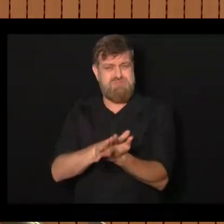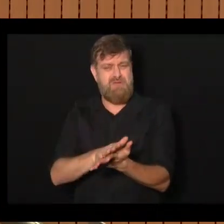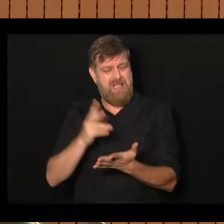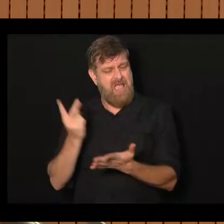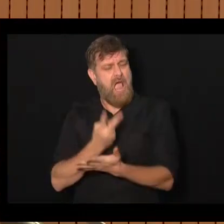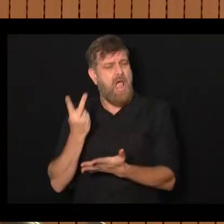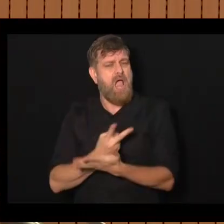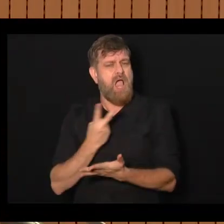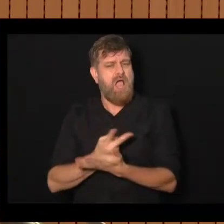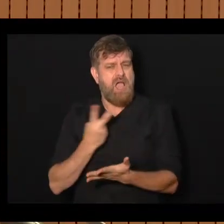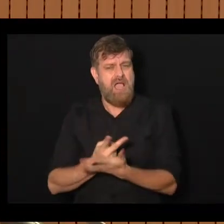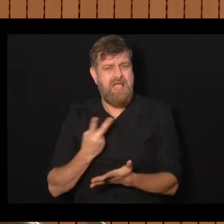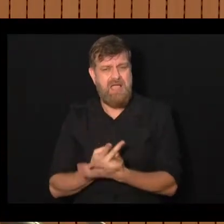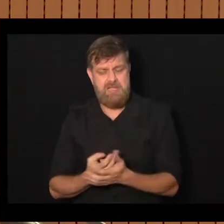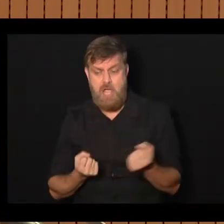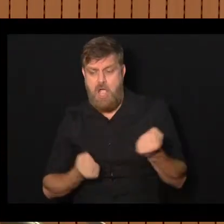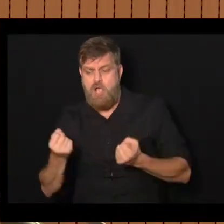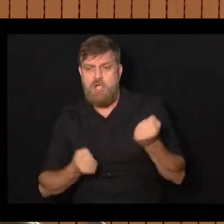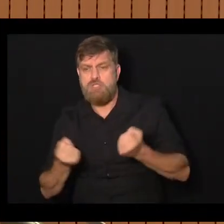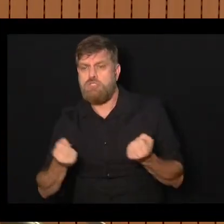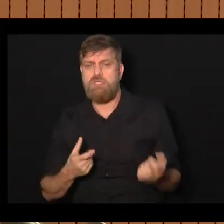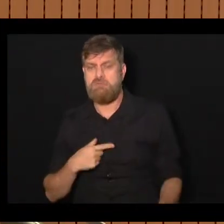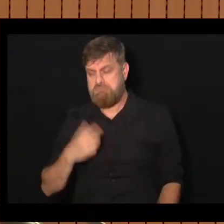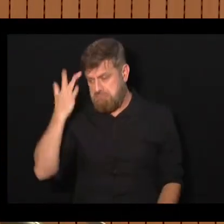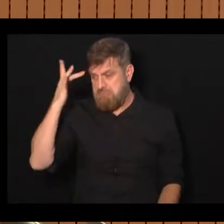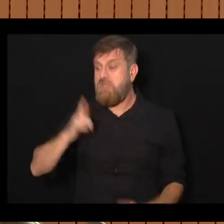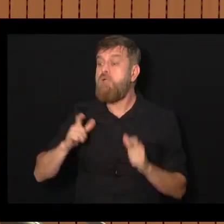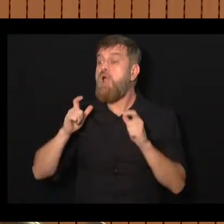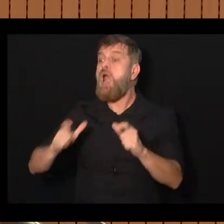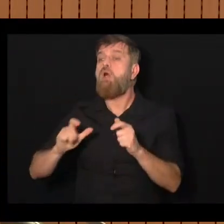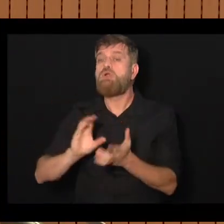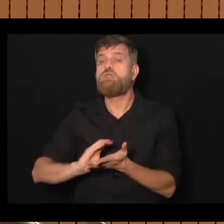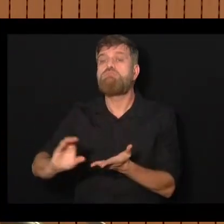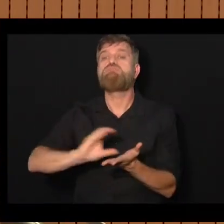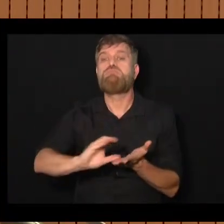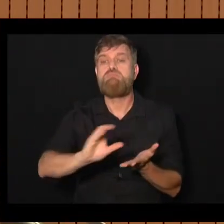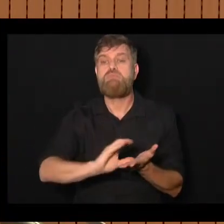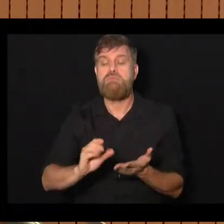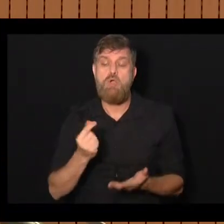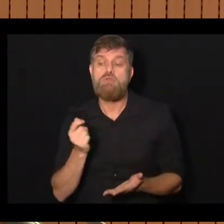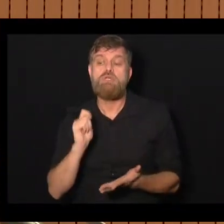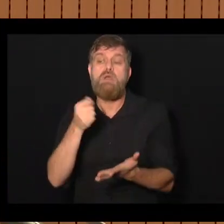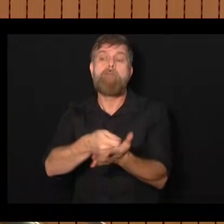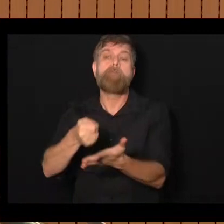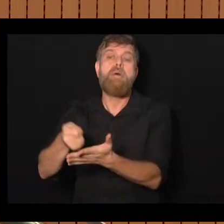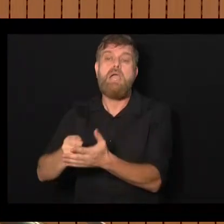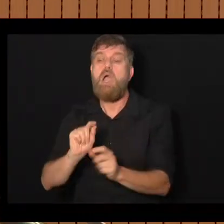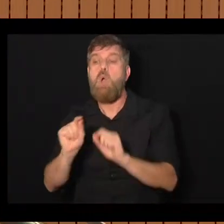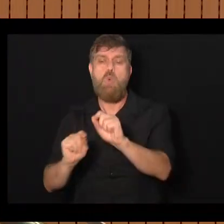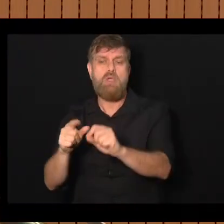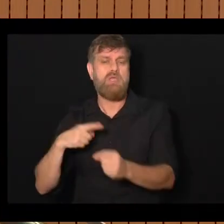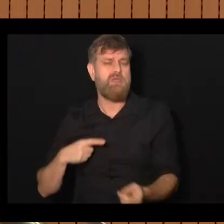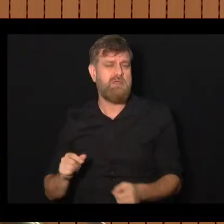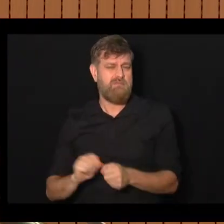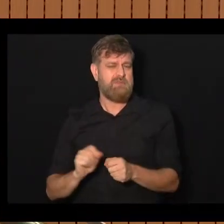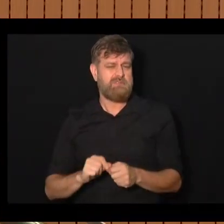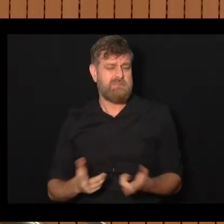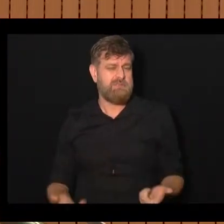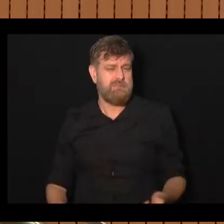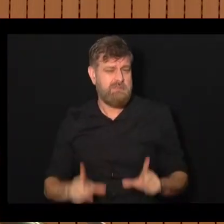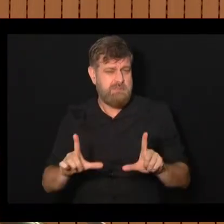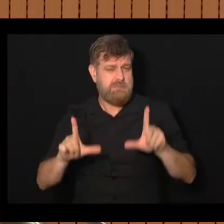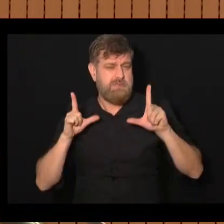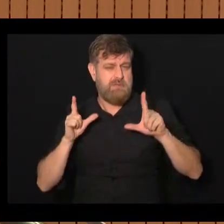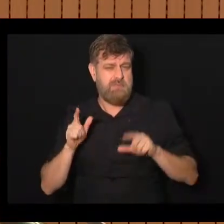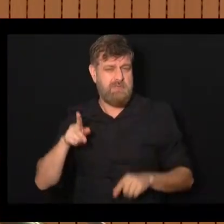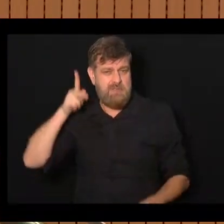arrecadação, uma destinação do dinheiro que ninguém sabe para onde vai, ninguém sabe se é utilizado esse dinheiro para financiamento de campanhas políticas,